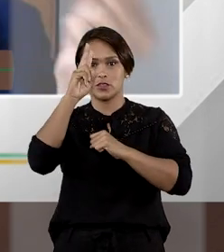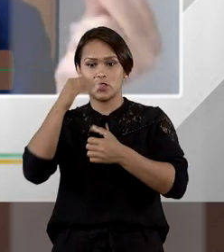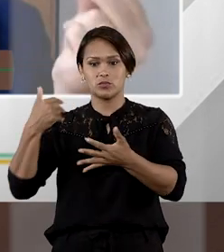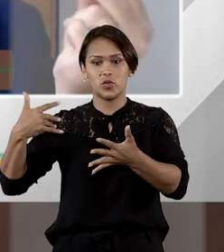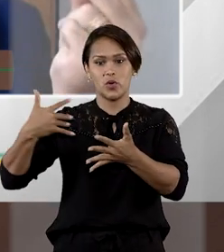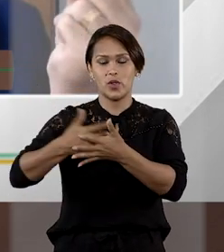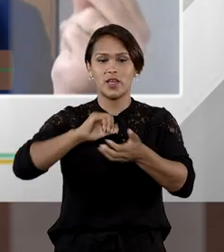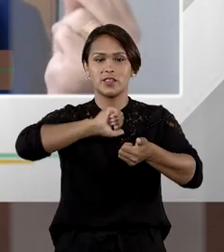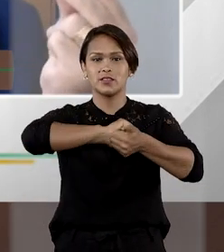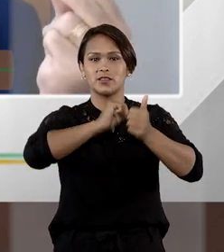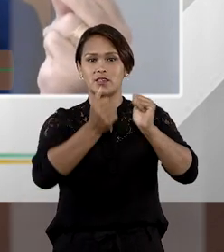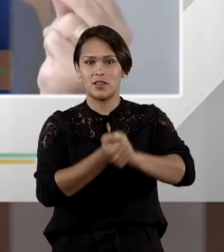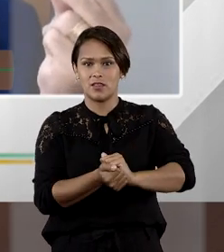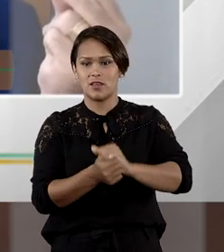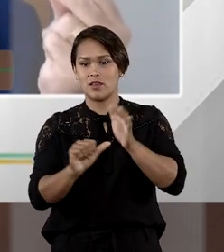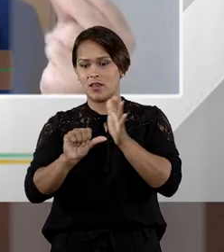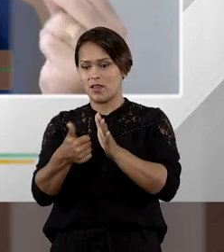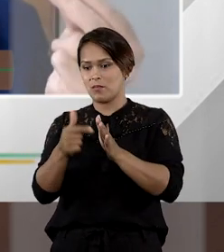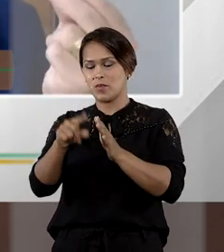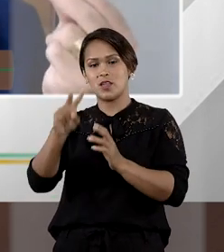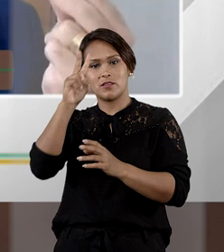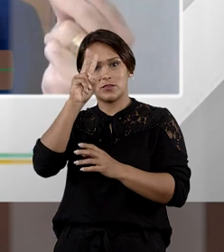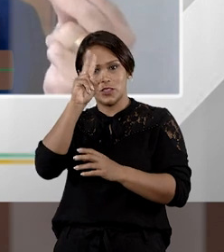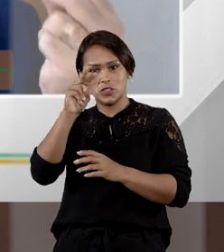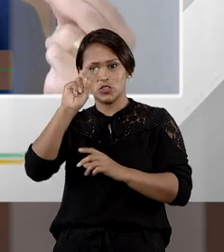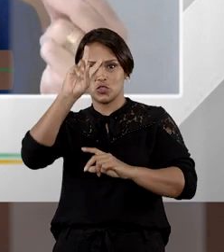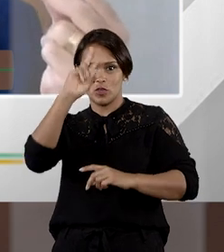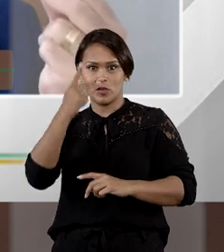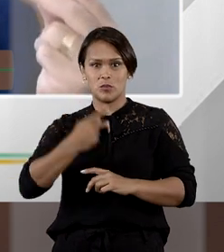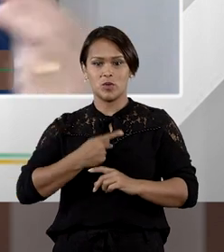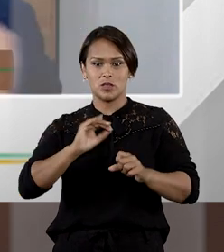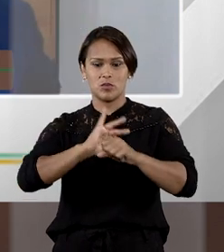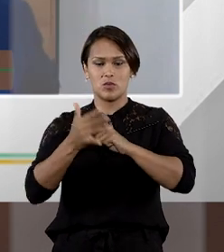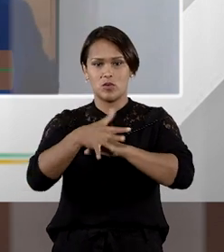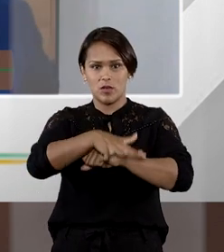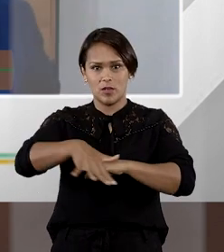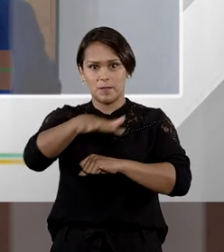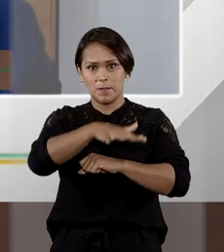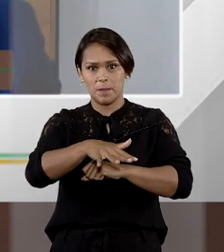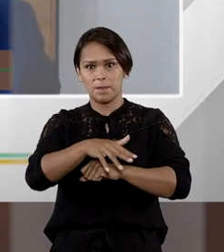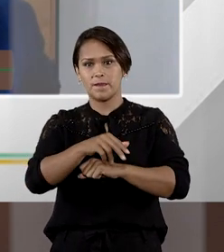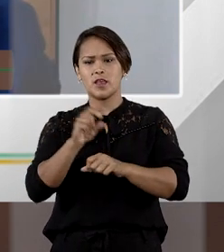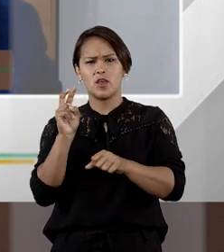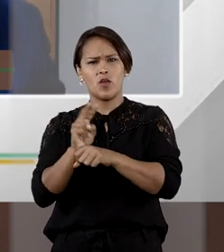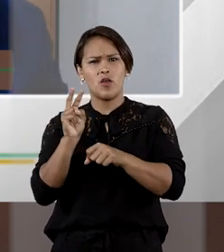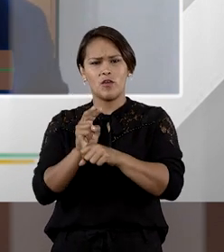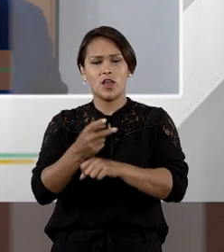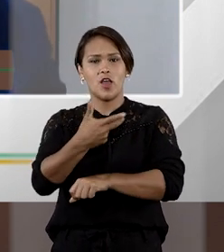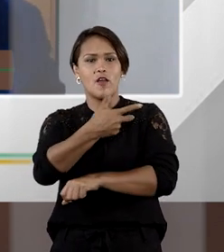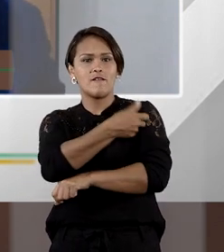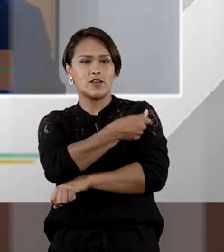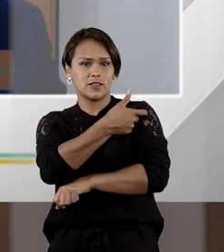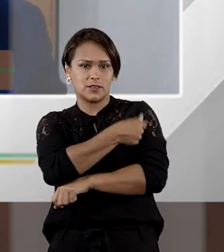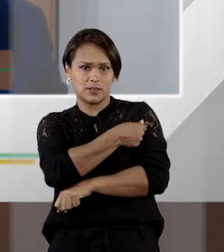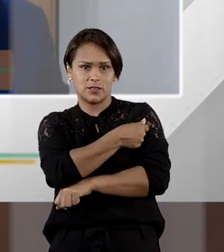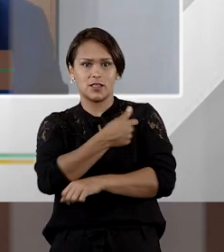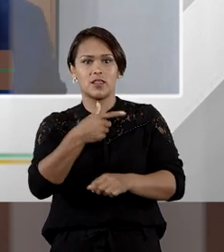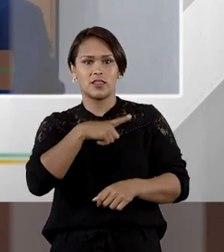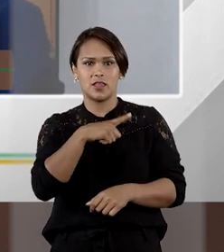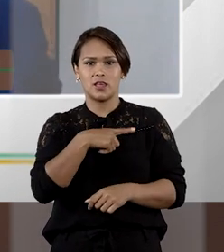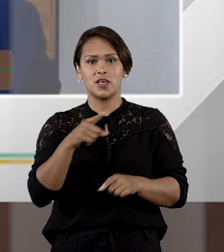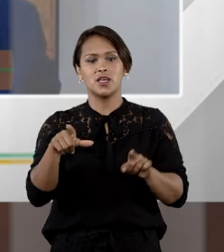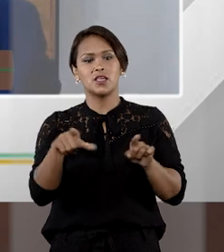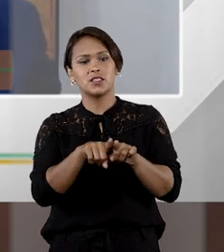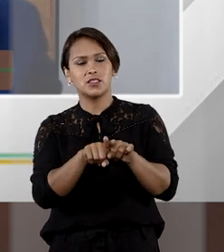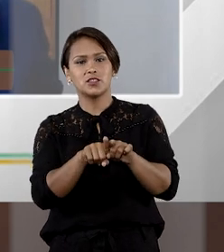se adapta, né? E é a primeira vez na história da humanidade de uma pandemia que há um enfrentamento por vacina. Então, se